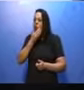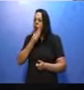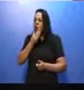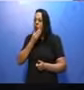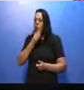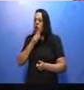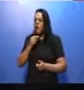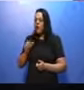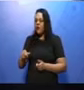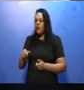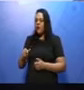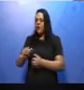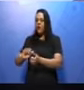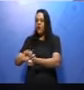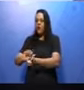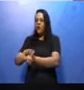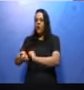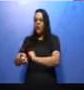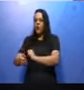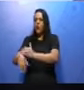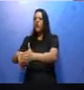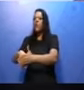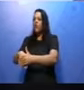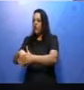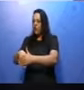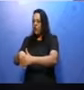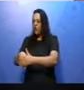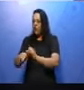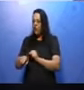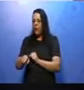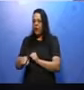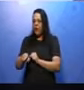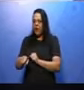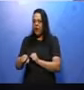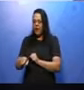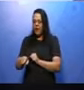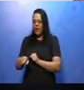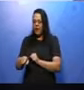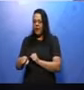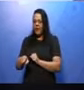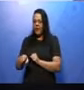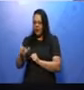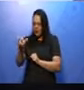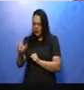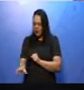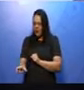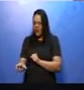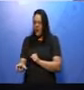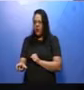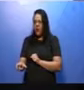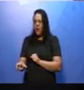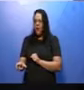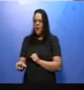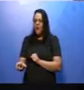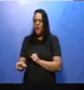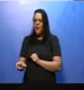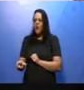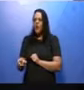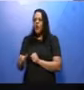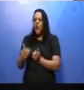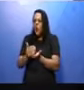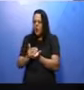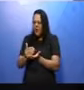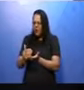dica. Professora, quando que eu sei que esse que, ele vai ser pronome relativo? Quando eu puder substituir